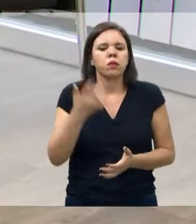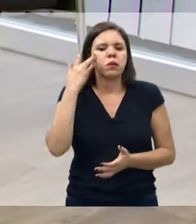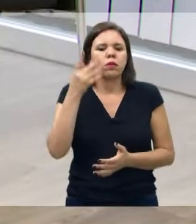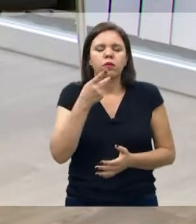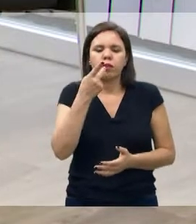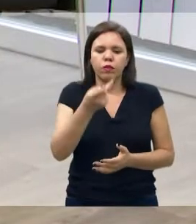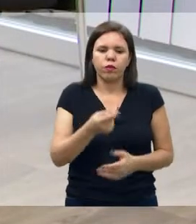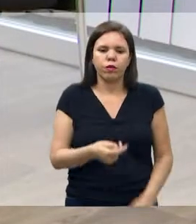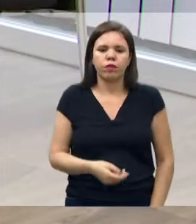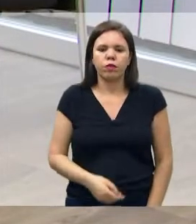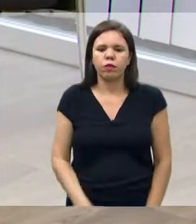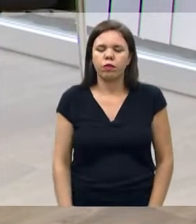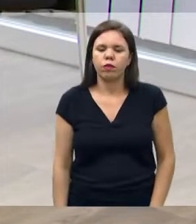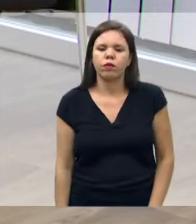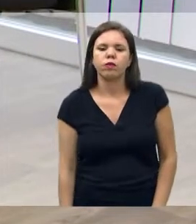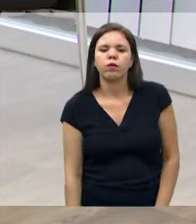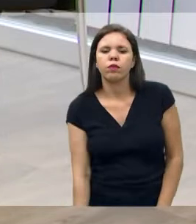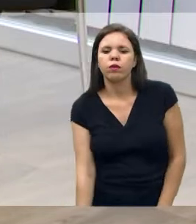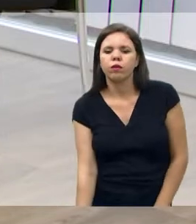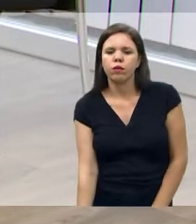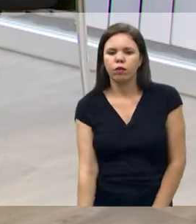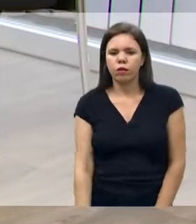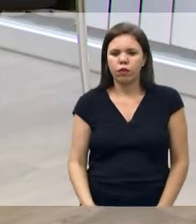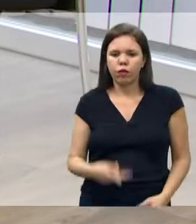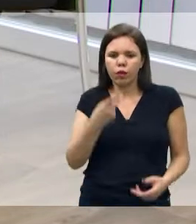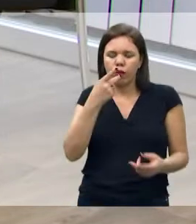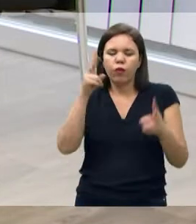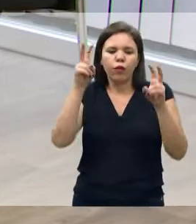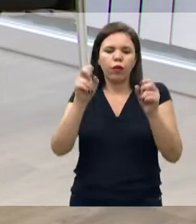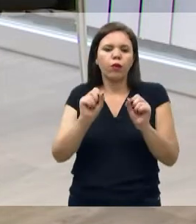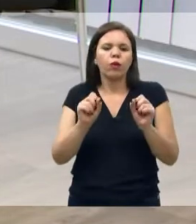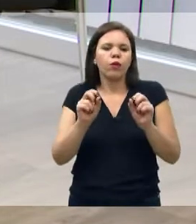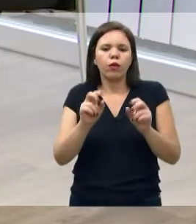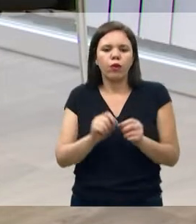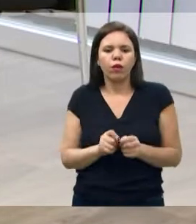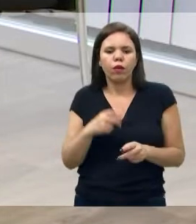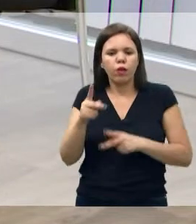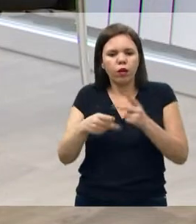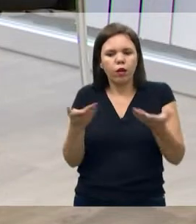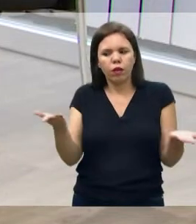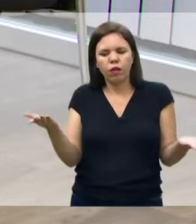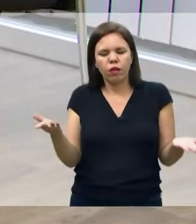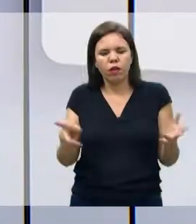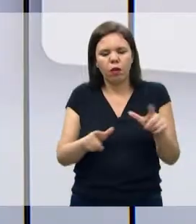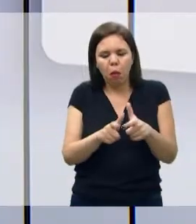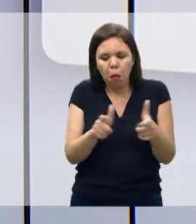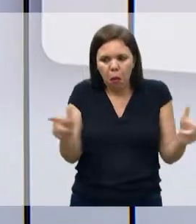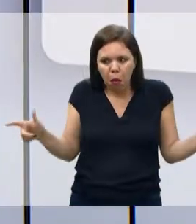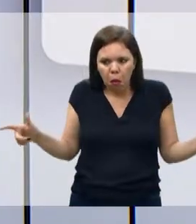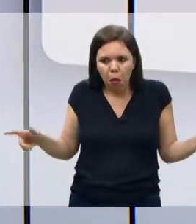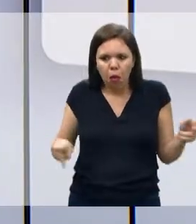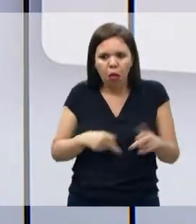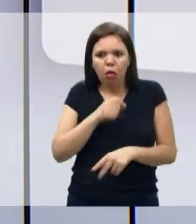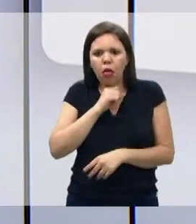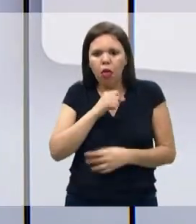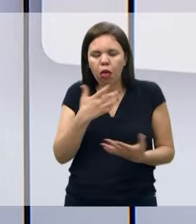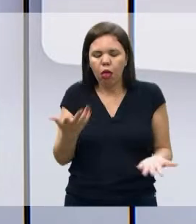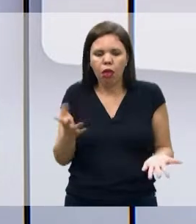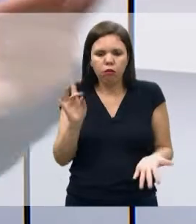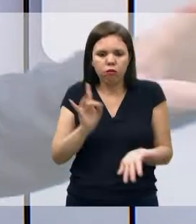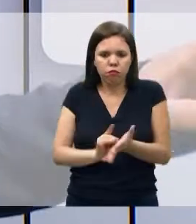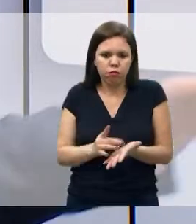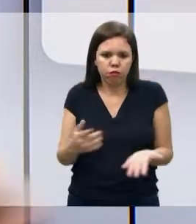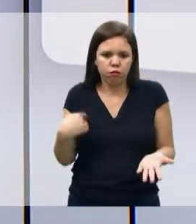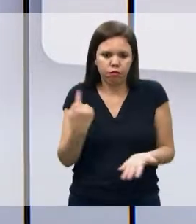aqui a parte fazer algum contraponto, nós estamos, né, a população está envelhecendo, né, nós temos hoje uma realidade